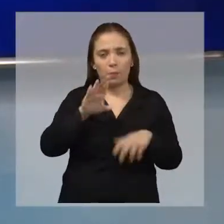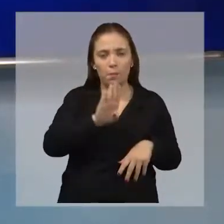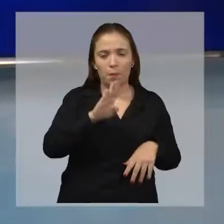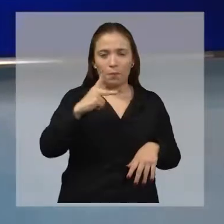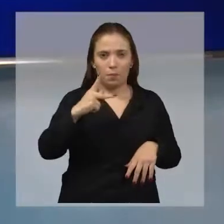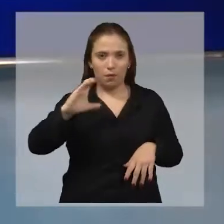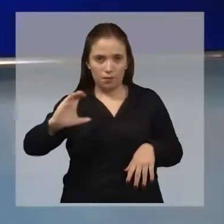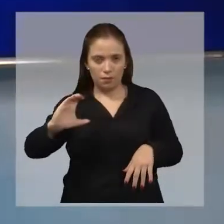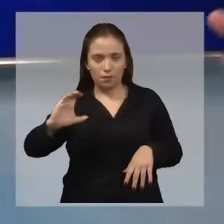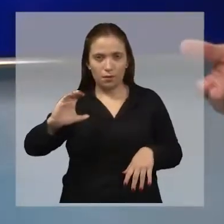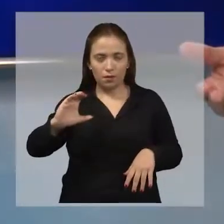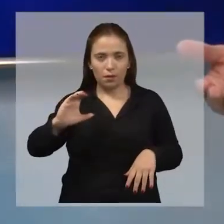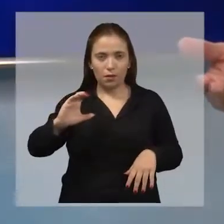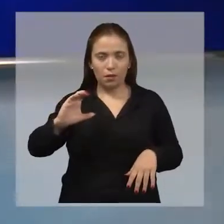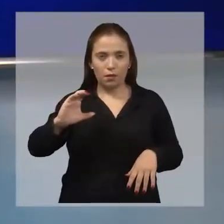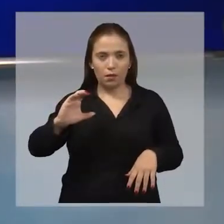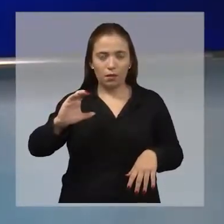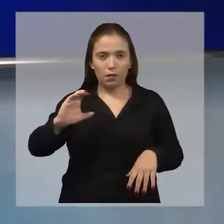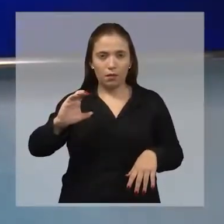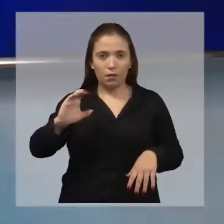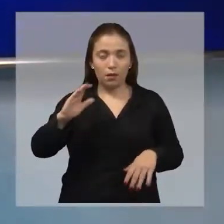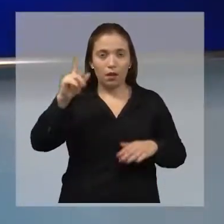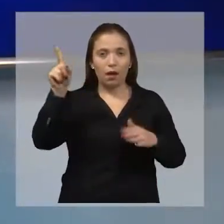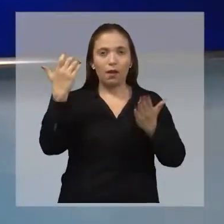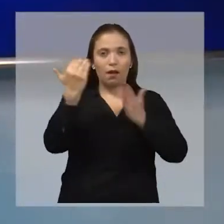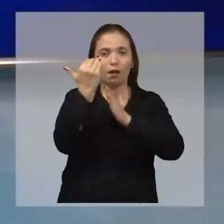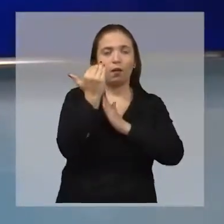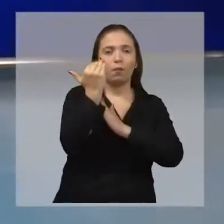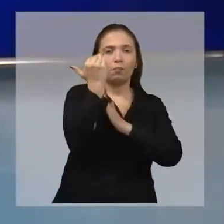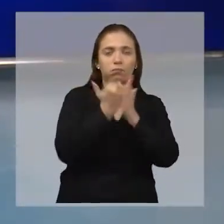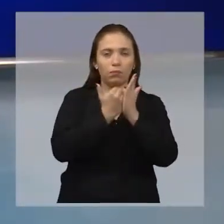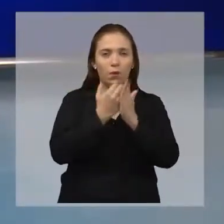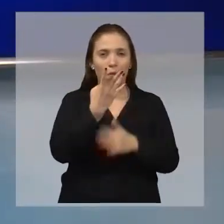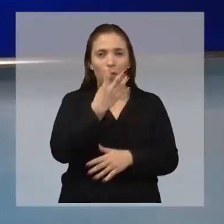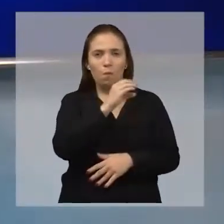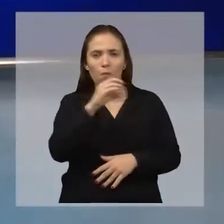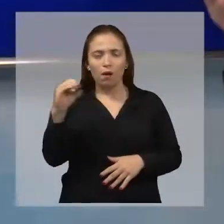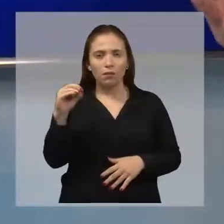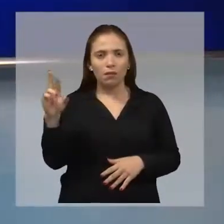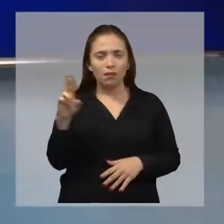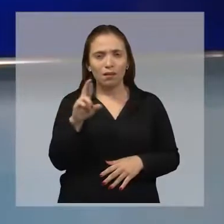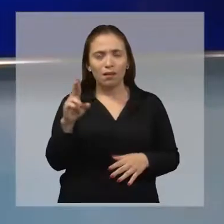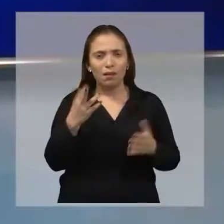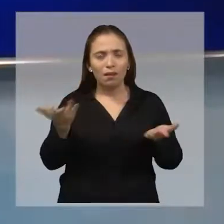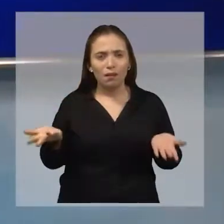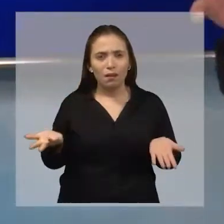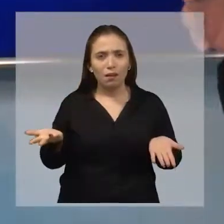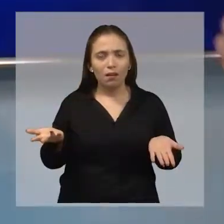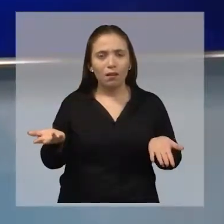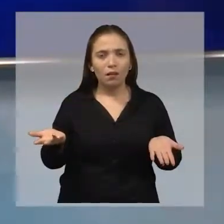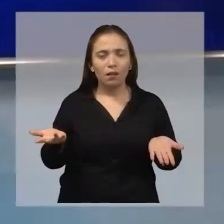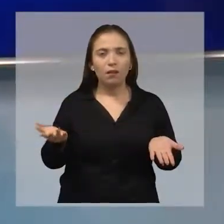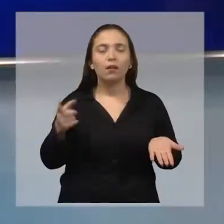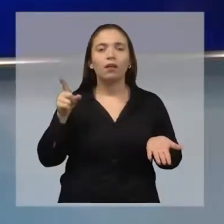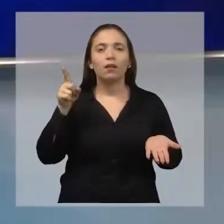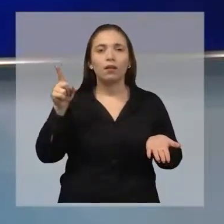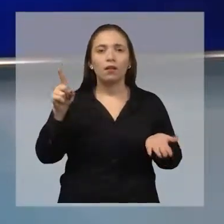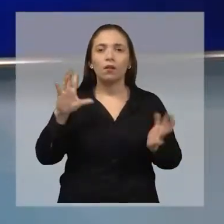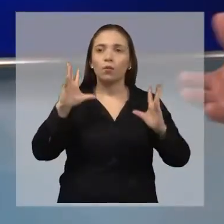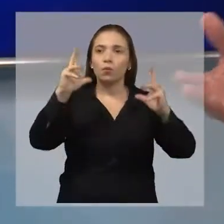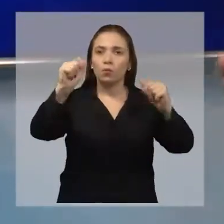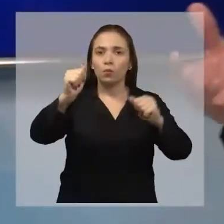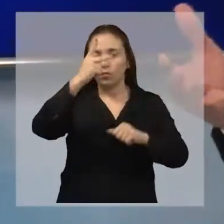começar a conversar com os colegas do parlamento, ele não vai chegar a lugar nenhum. Porque mesmo conversando, eu acho que essa reforma não